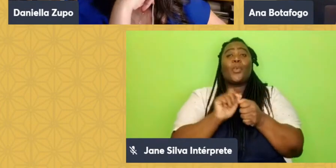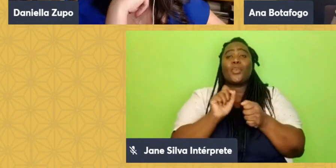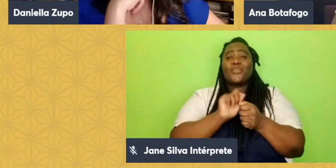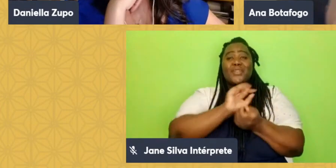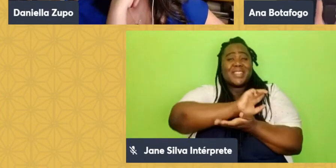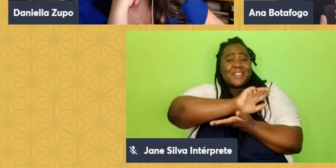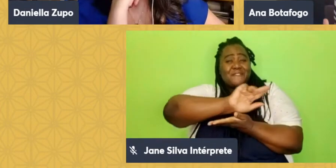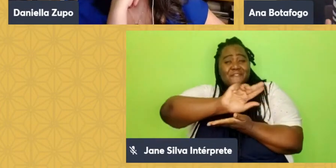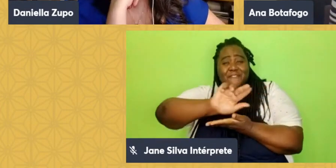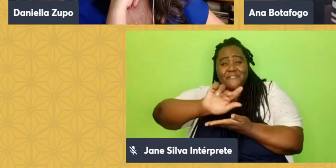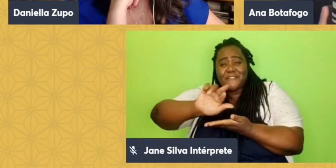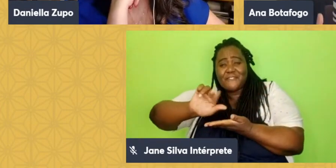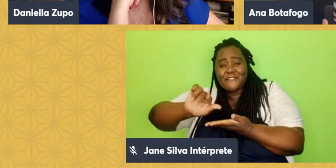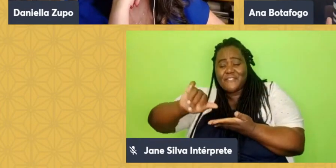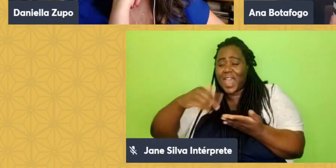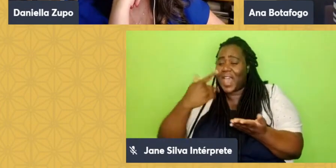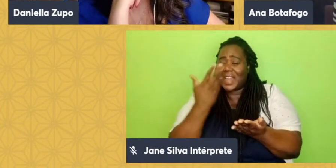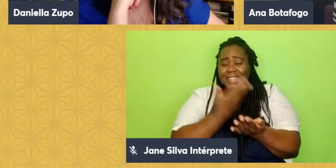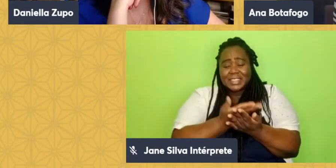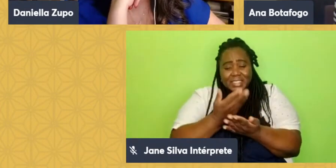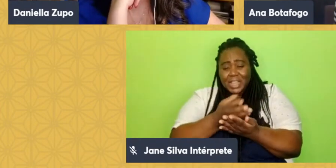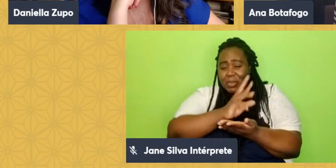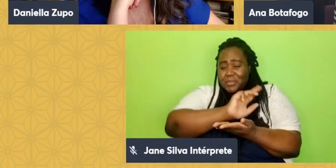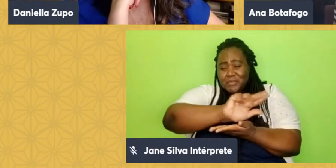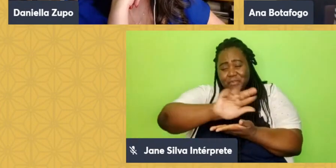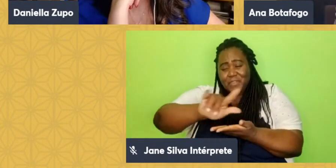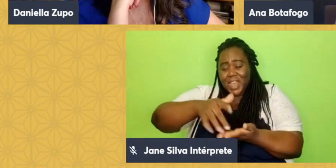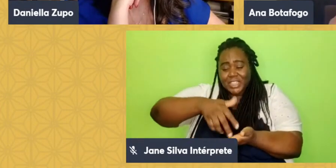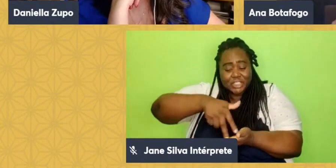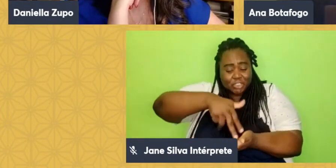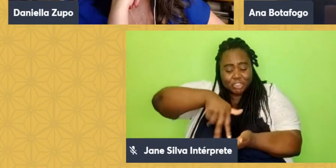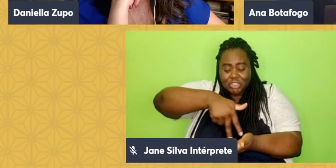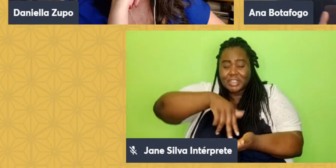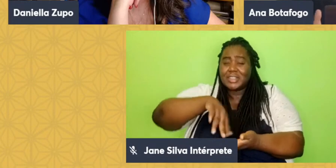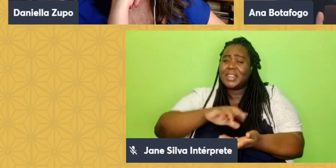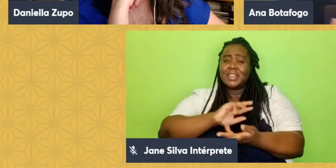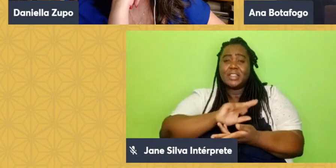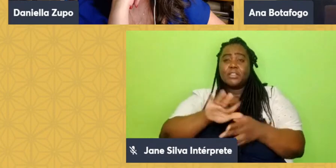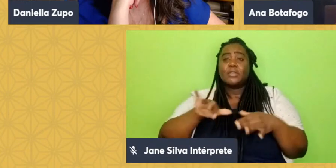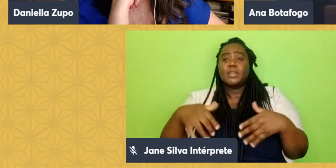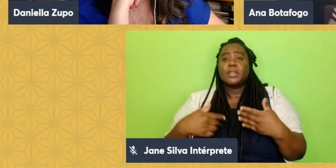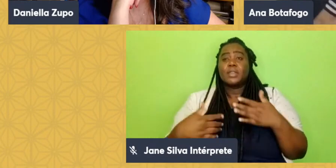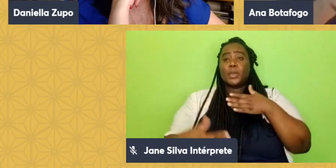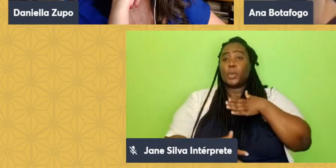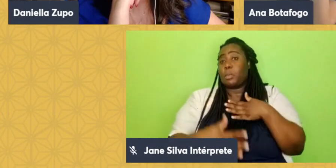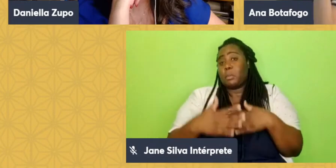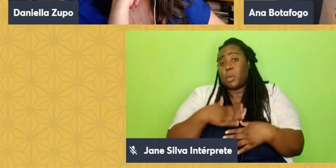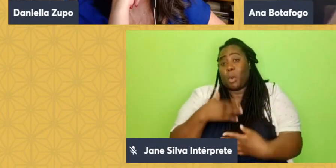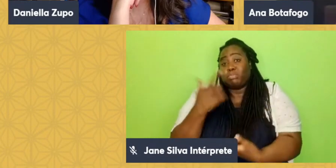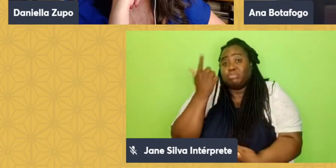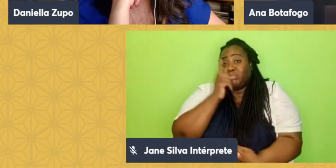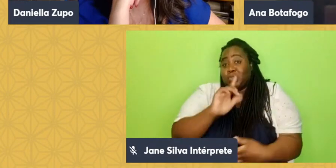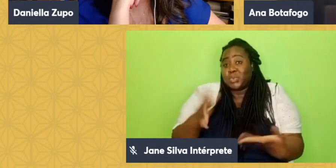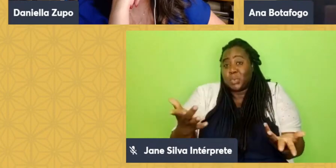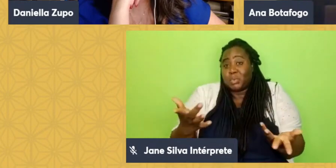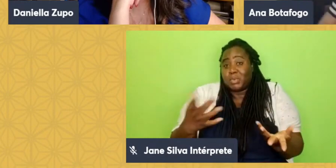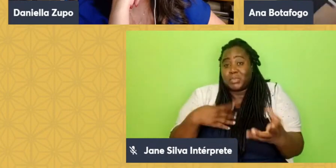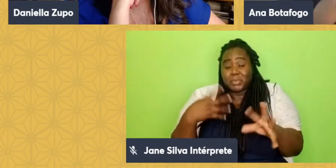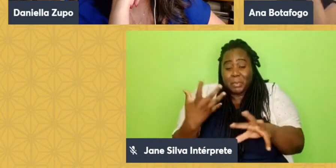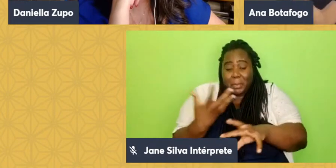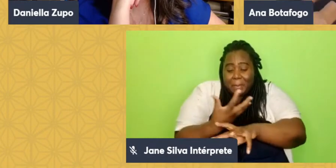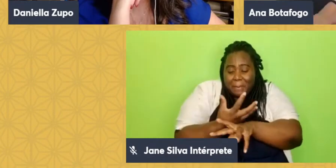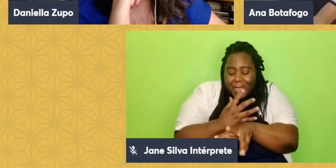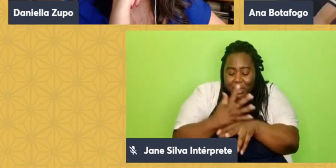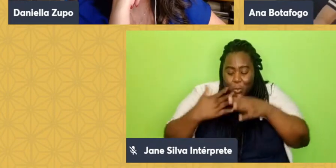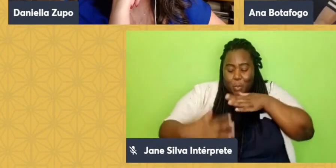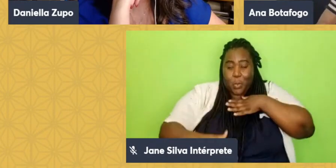vários estilos várias aulas de diferentes de dança e obviamente que um dia eu meu corpo não aguentou e teve uma contratura